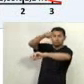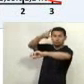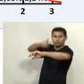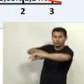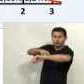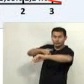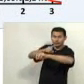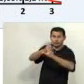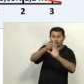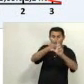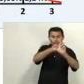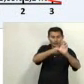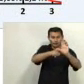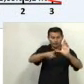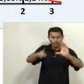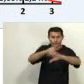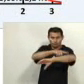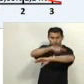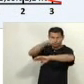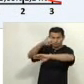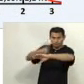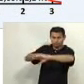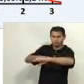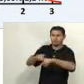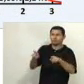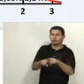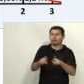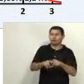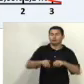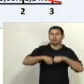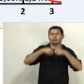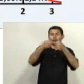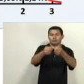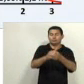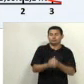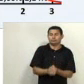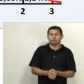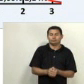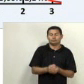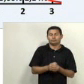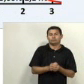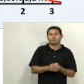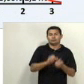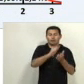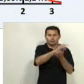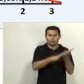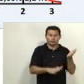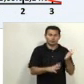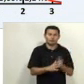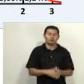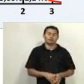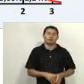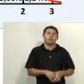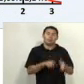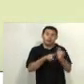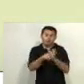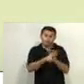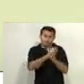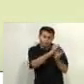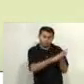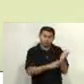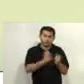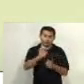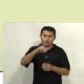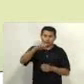esse gráfico também é dado, pessoal, esse gráfico também é dado no exercício dessa atividade